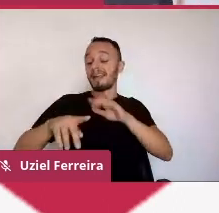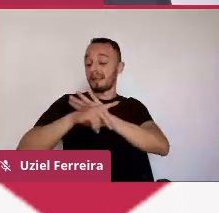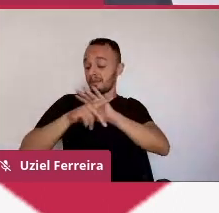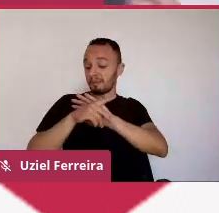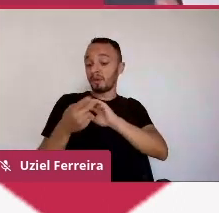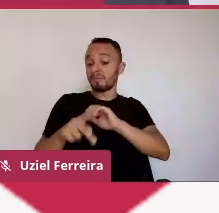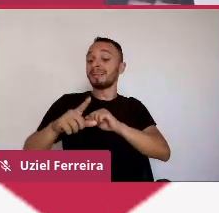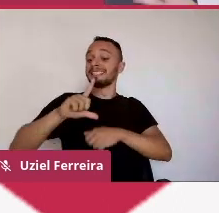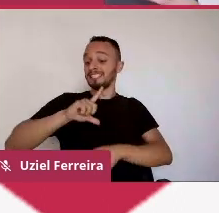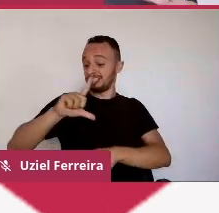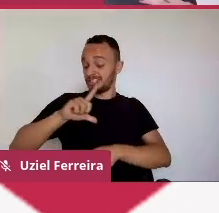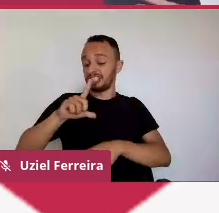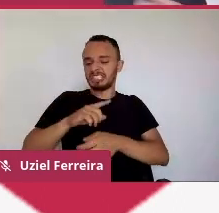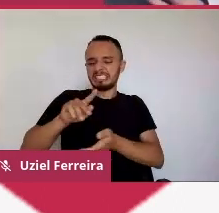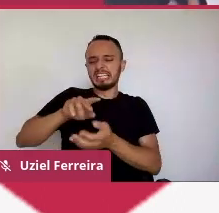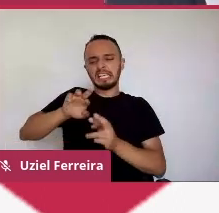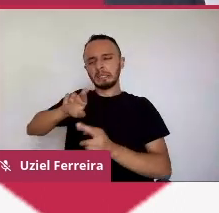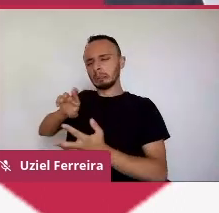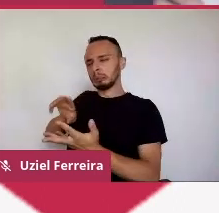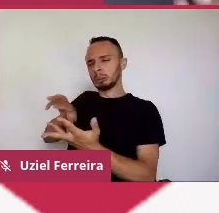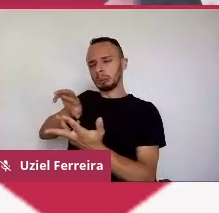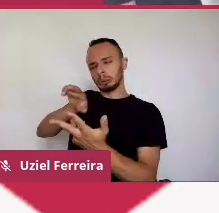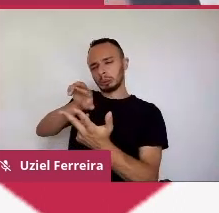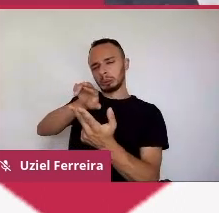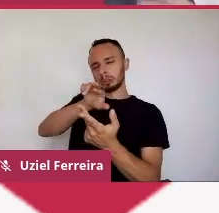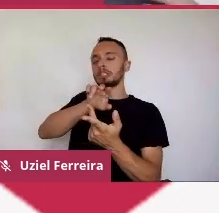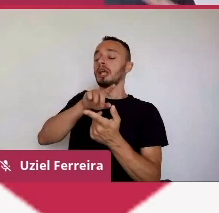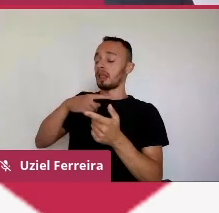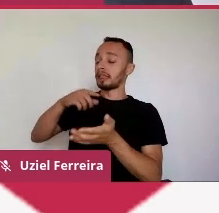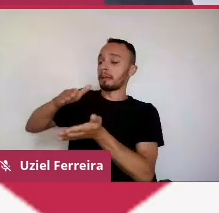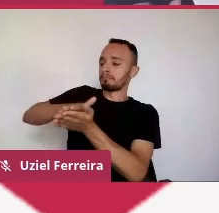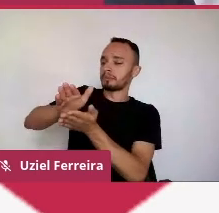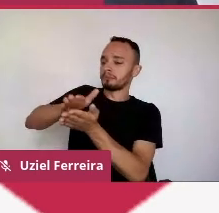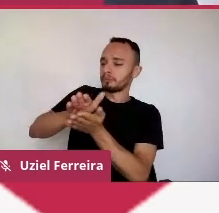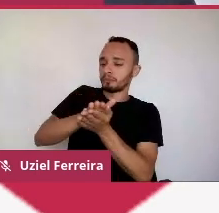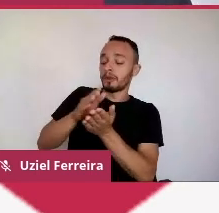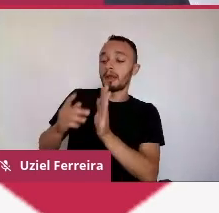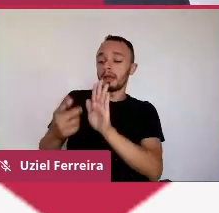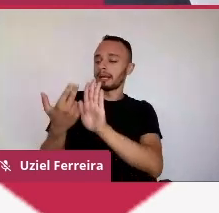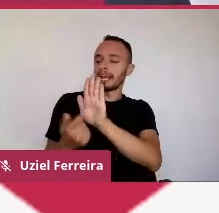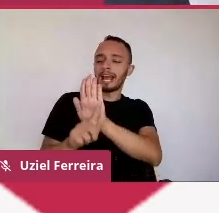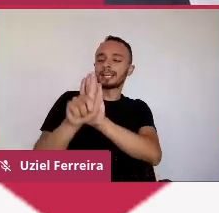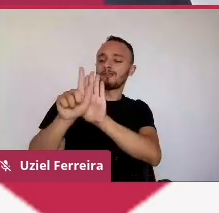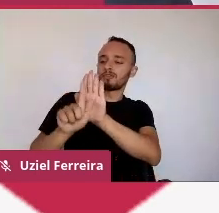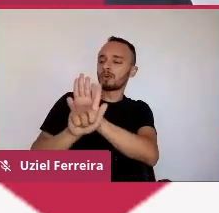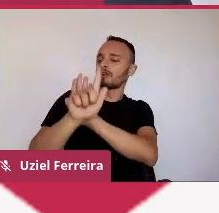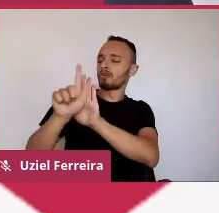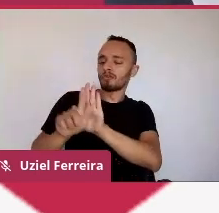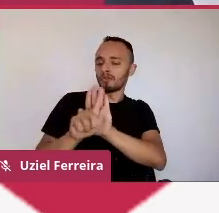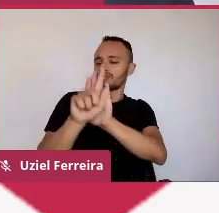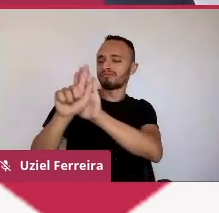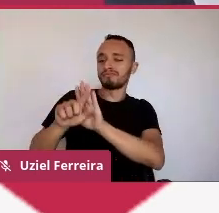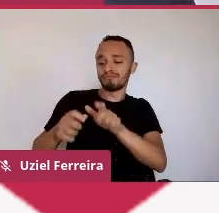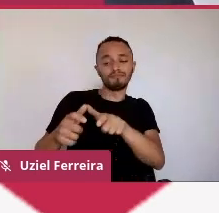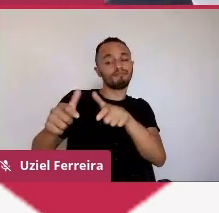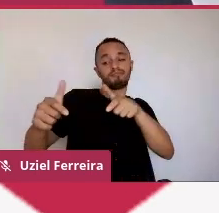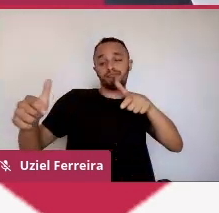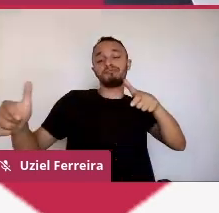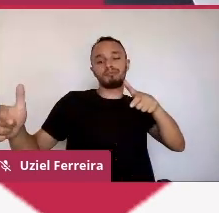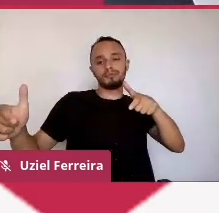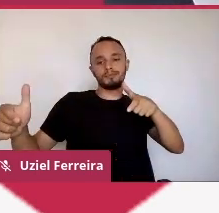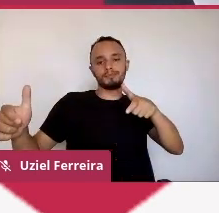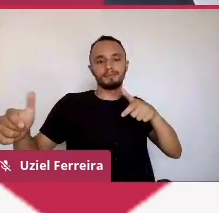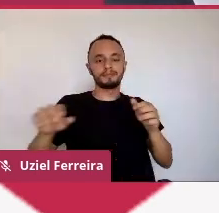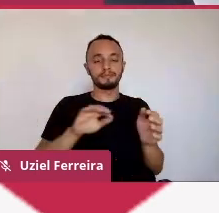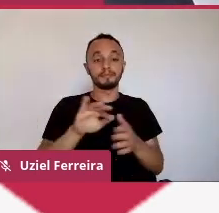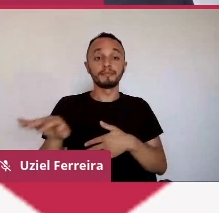gravura, depois que outras técnicas, e com o próprio caminhar da história da arte, ela cai um